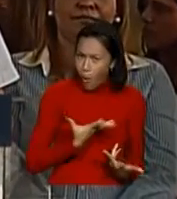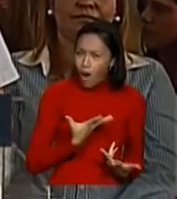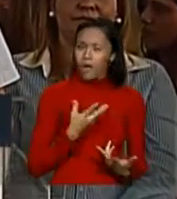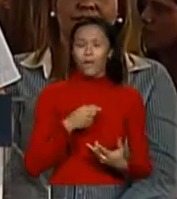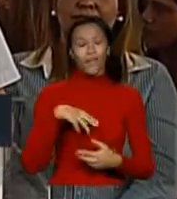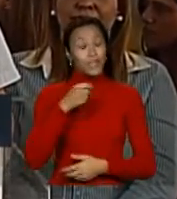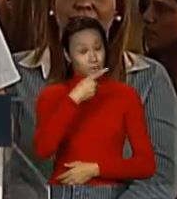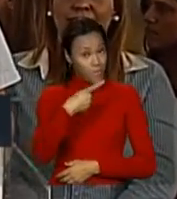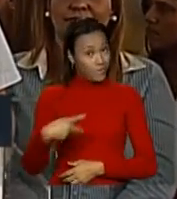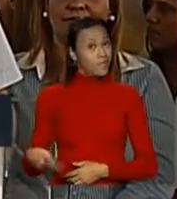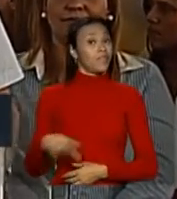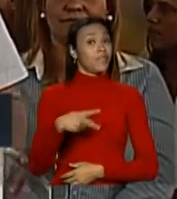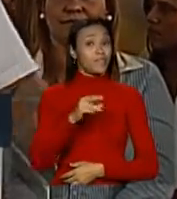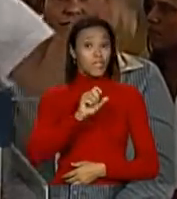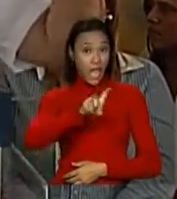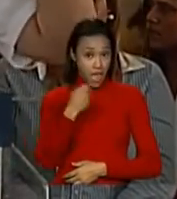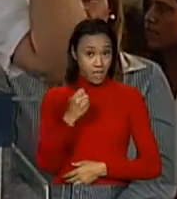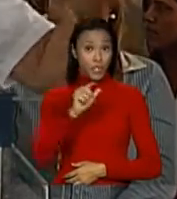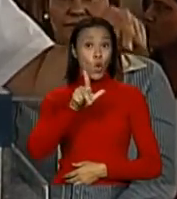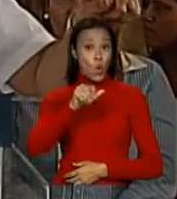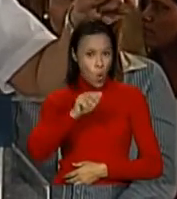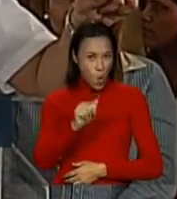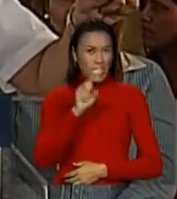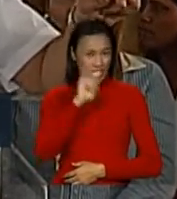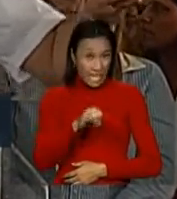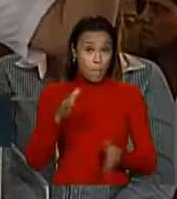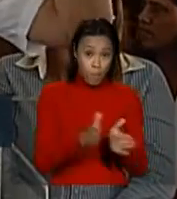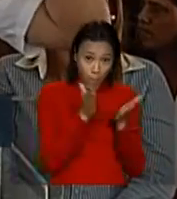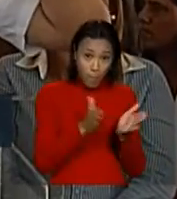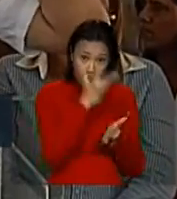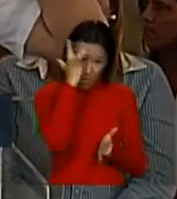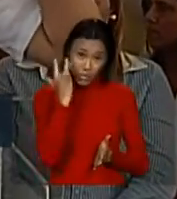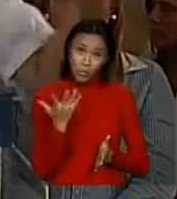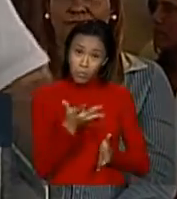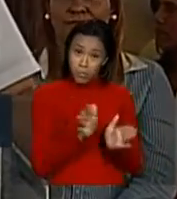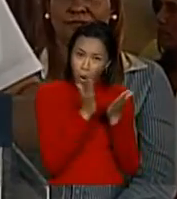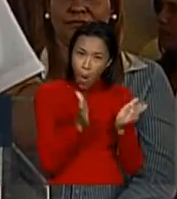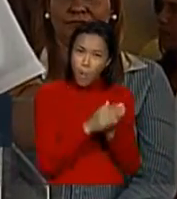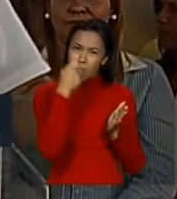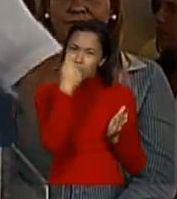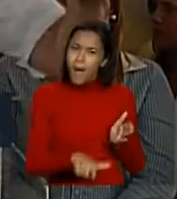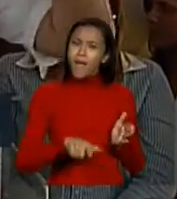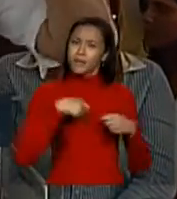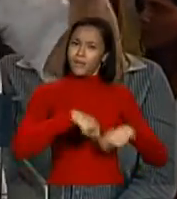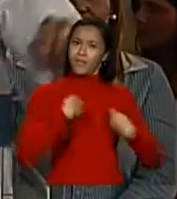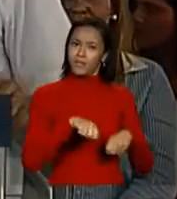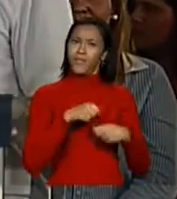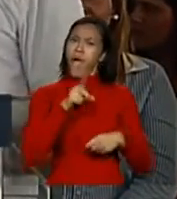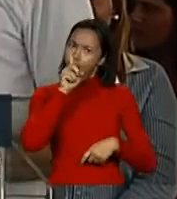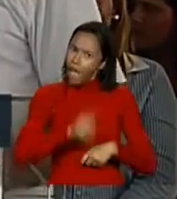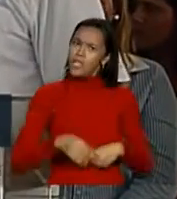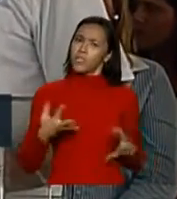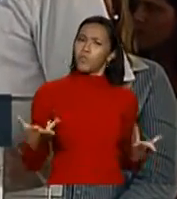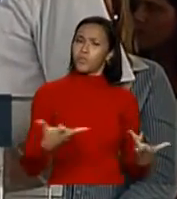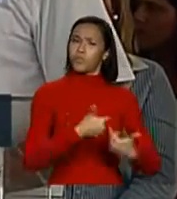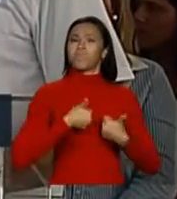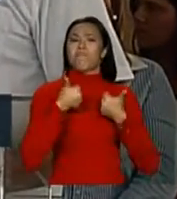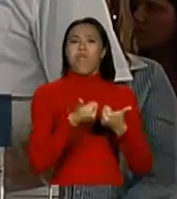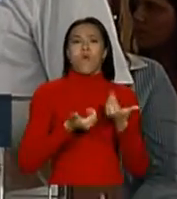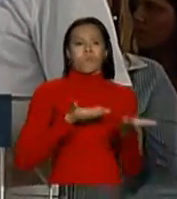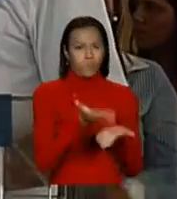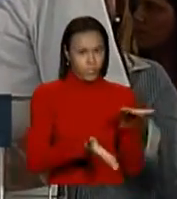presidente Lula sempre nos dizia se é pro pobre se é quem para mais quem mais precisa aí que a qualidade tem que ser